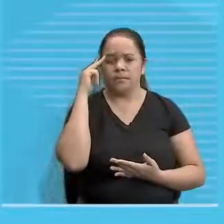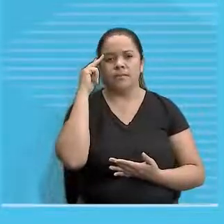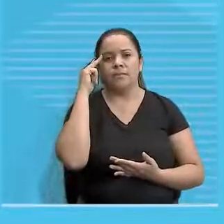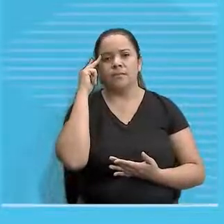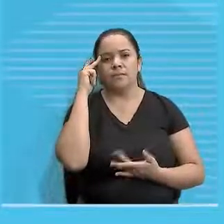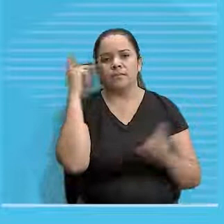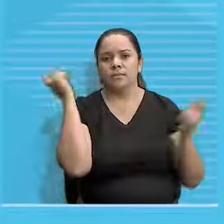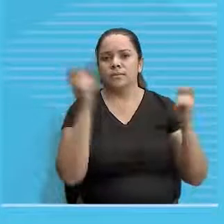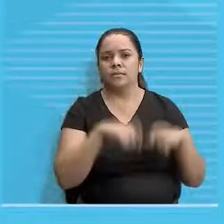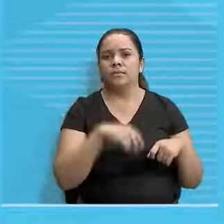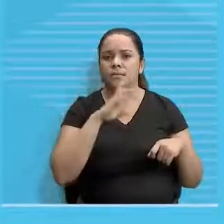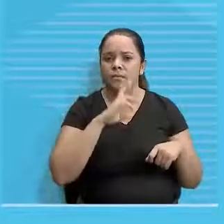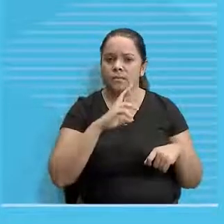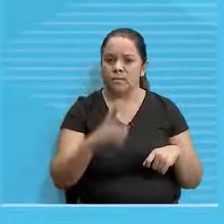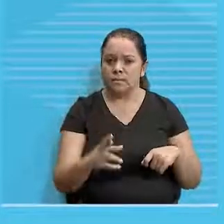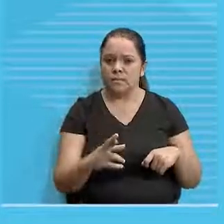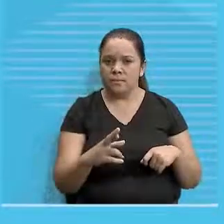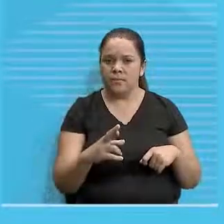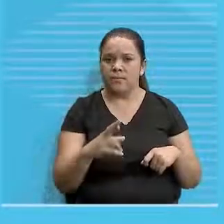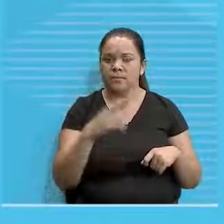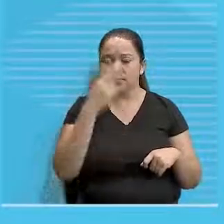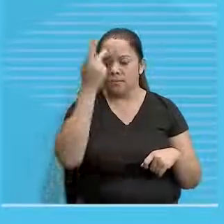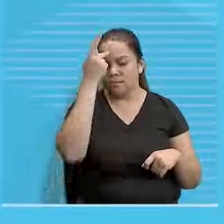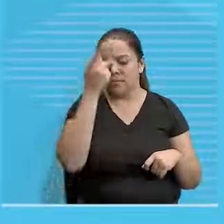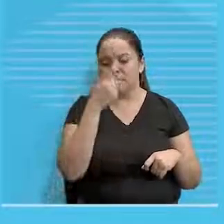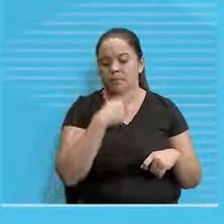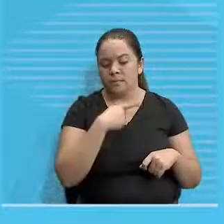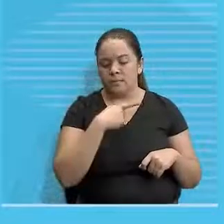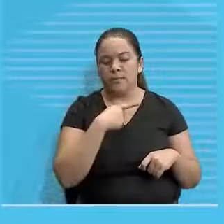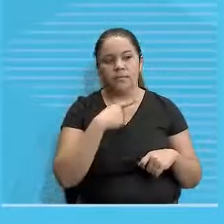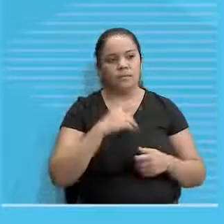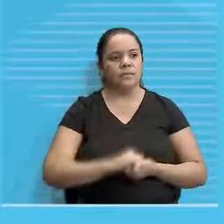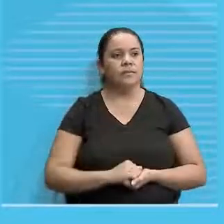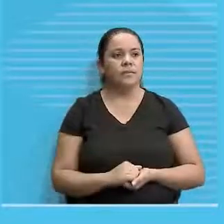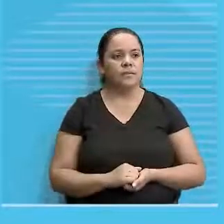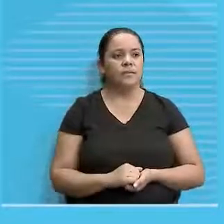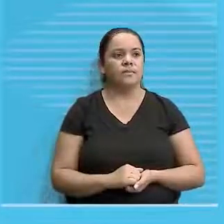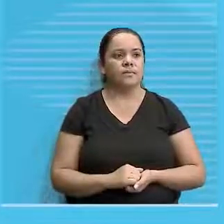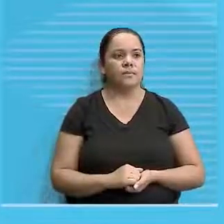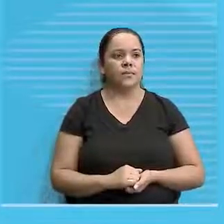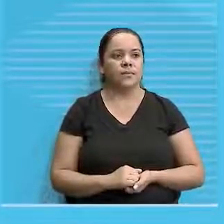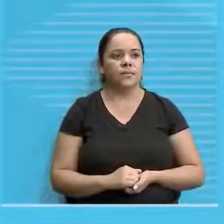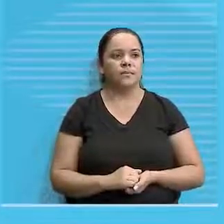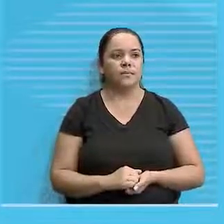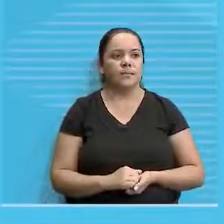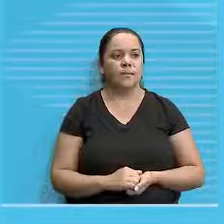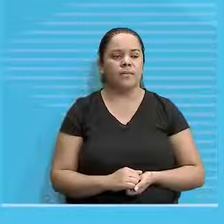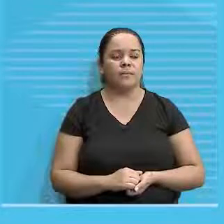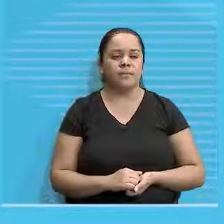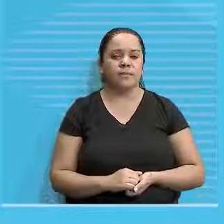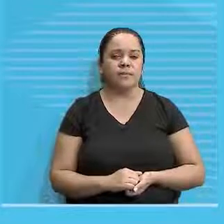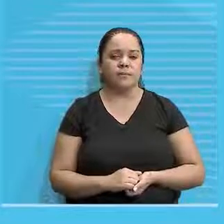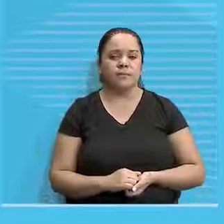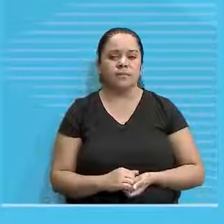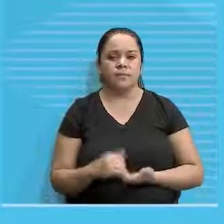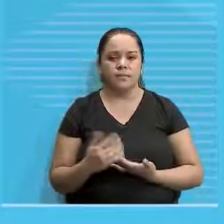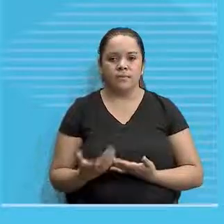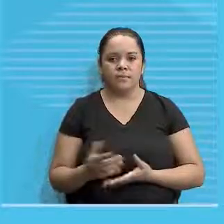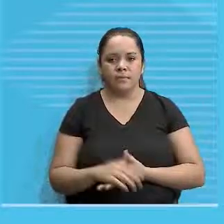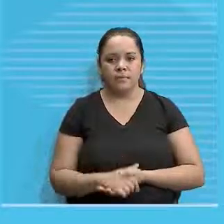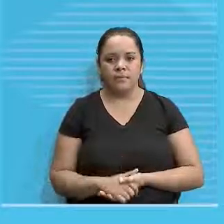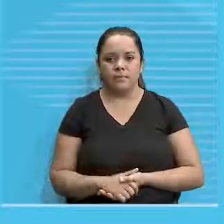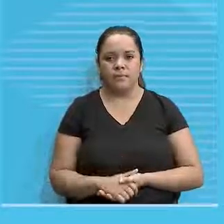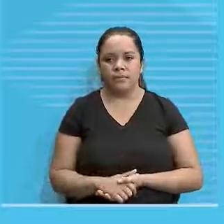responder quem é você. Né? O que é que faz parte da tua história. Porque a partir do momento